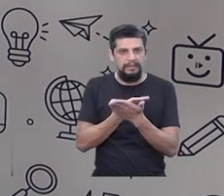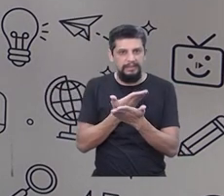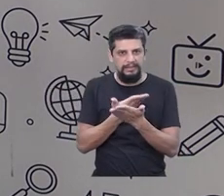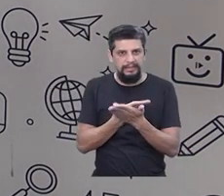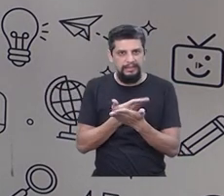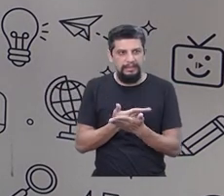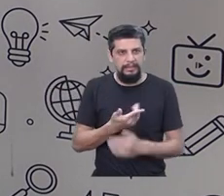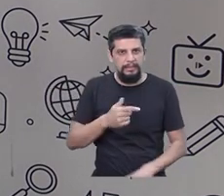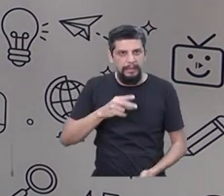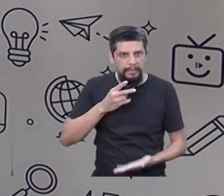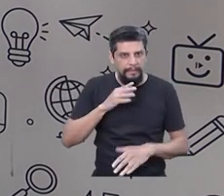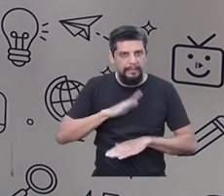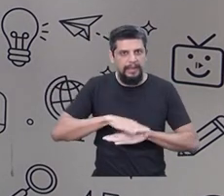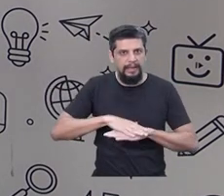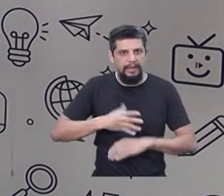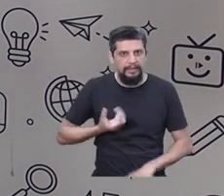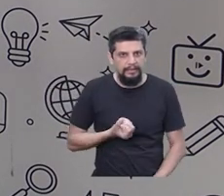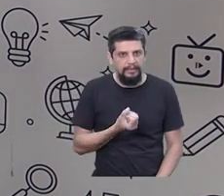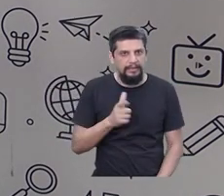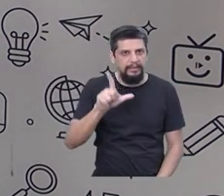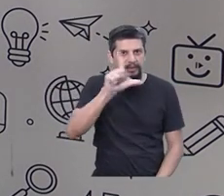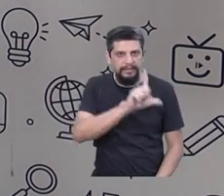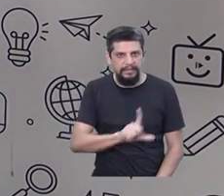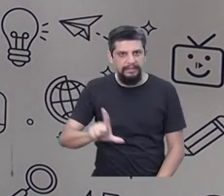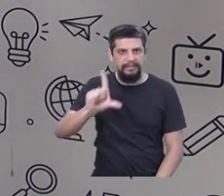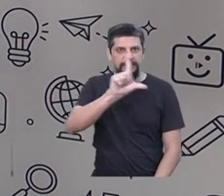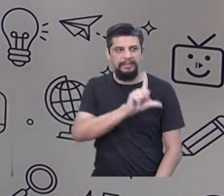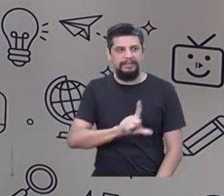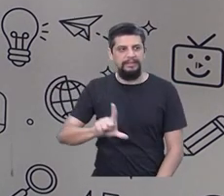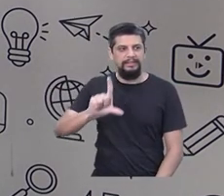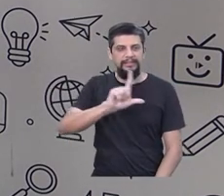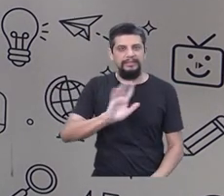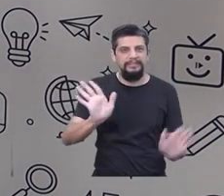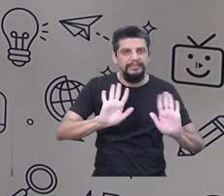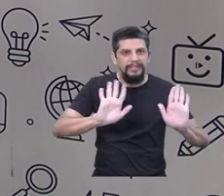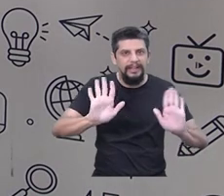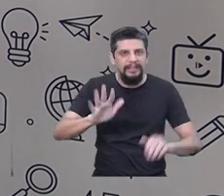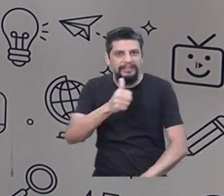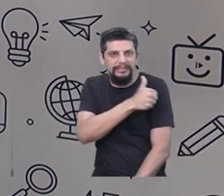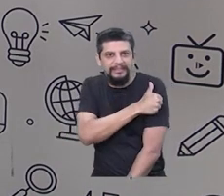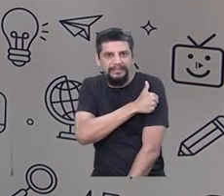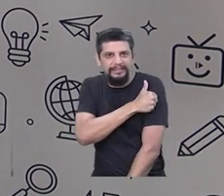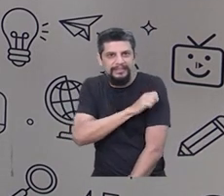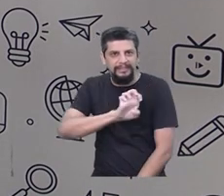outro dia para mais uma viagem literária.